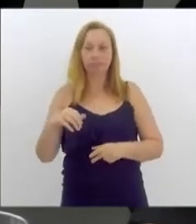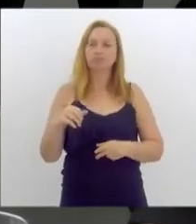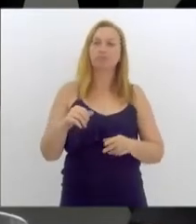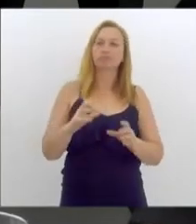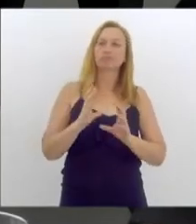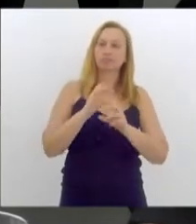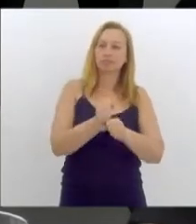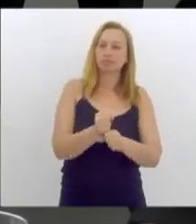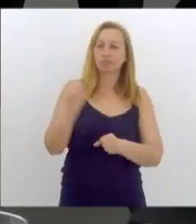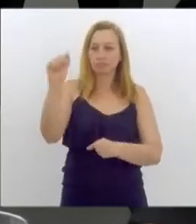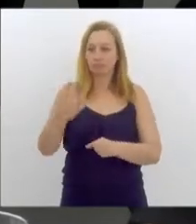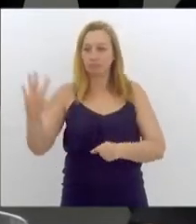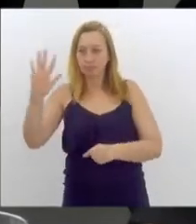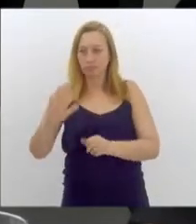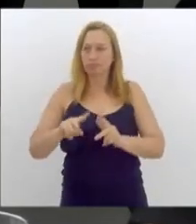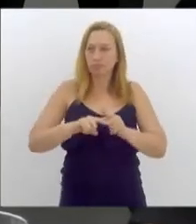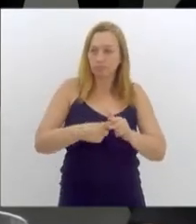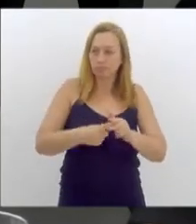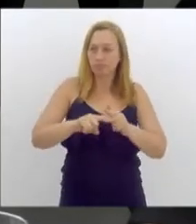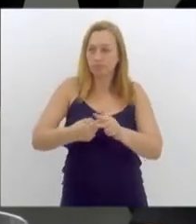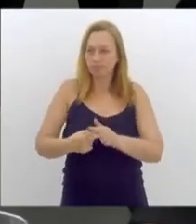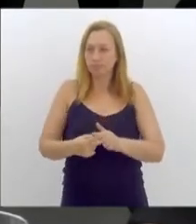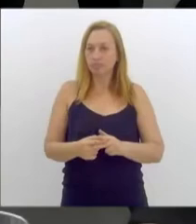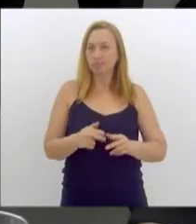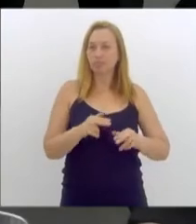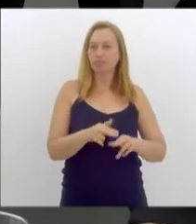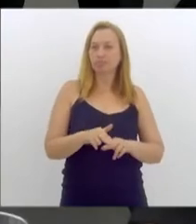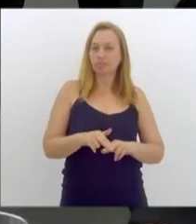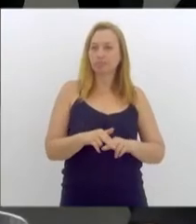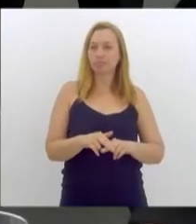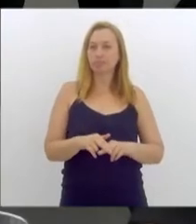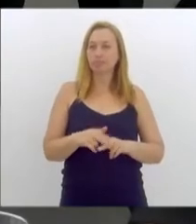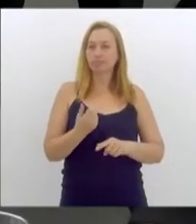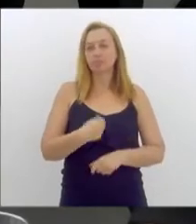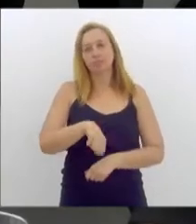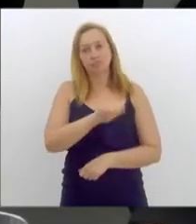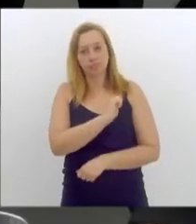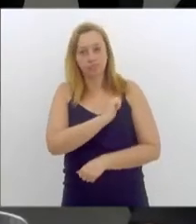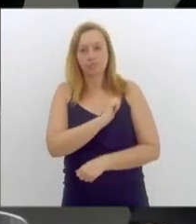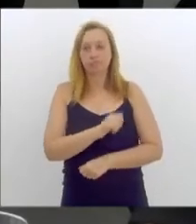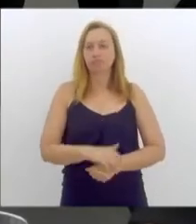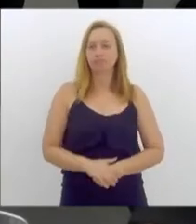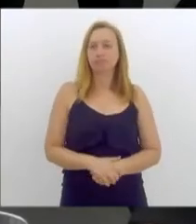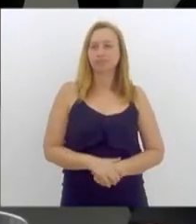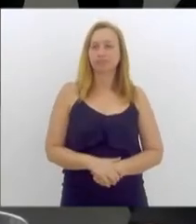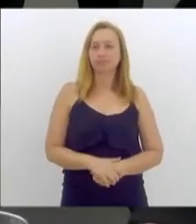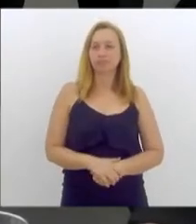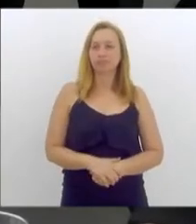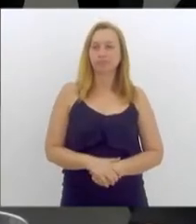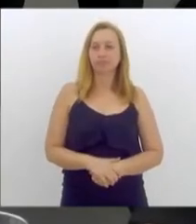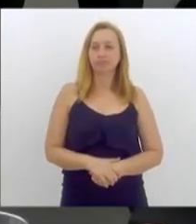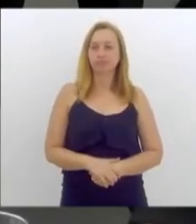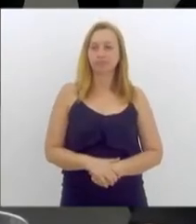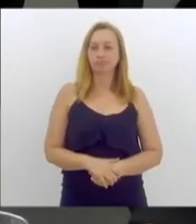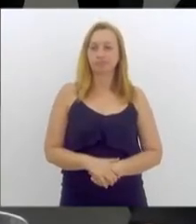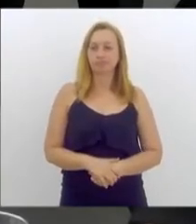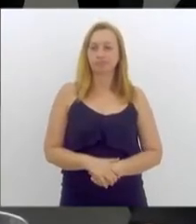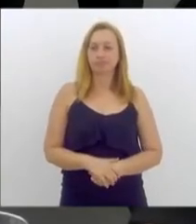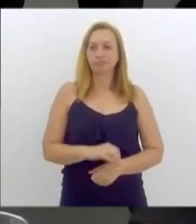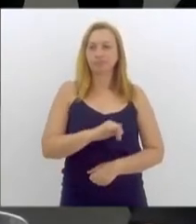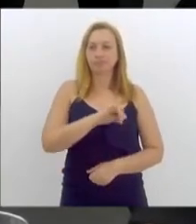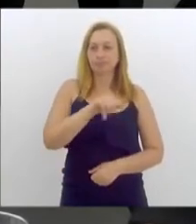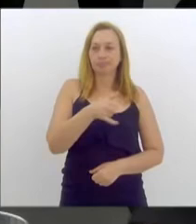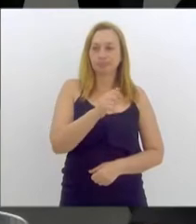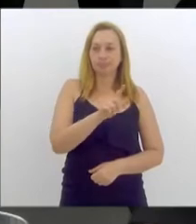é ajustes que foram feitos em decorrência da homologação no regime que foram feitos em